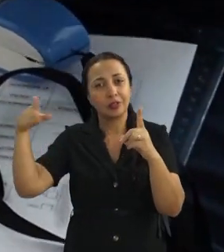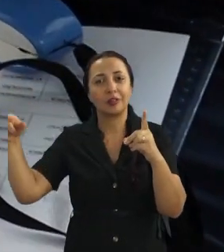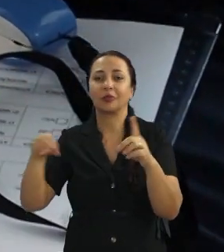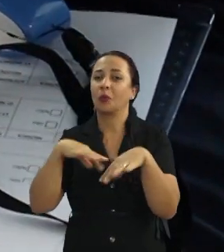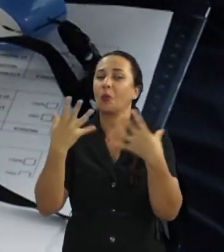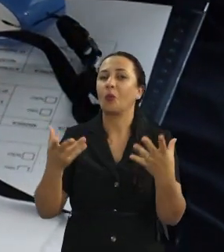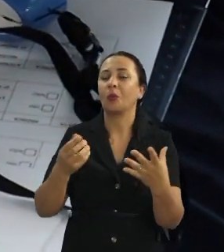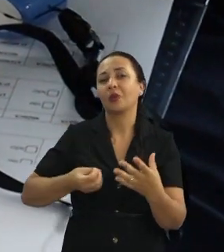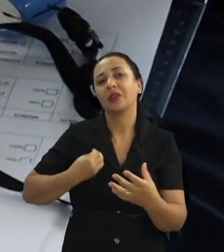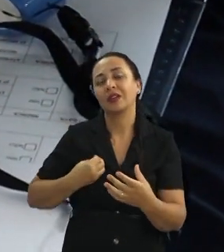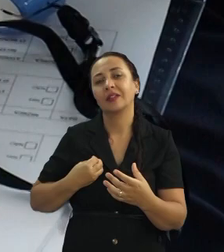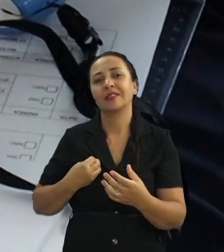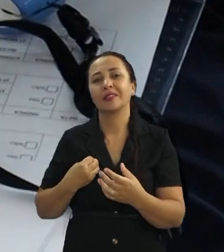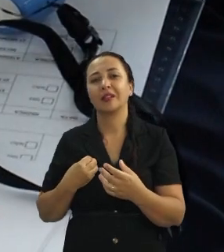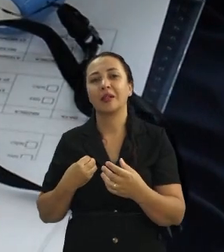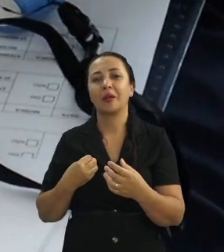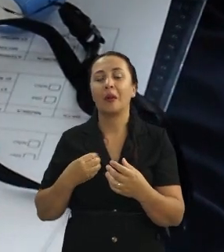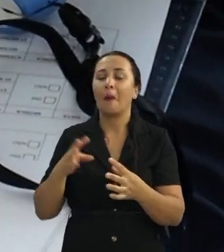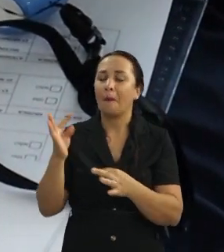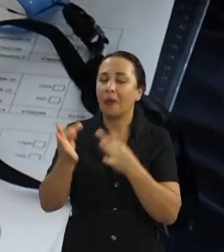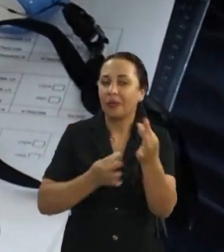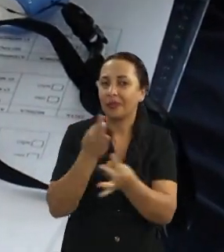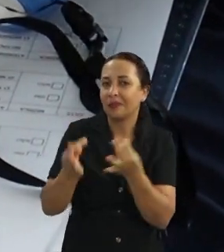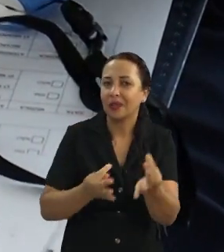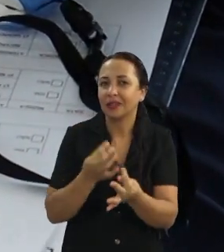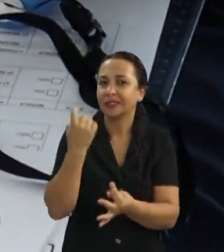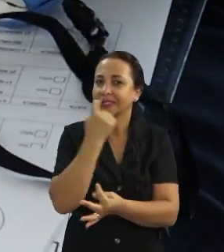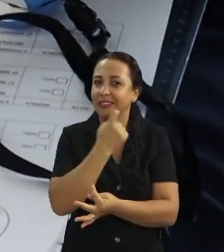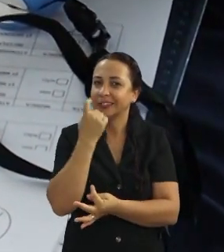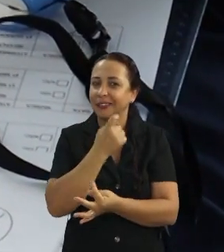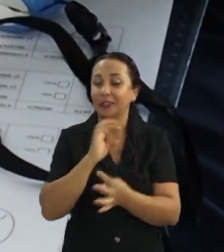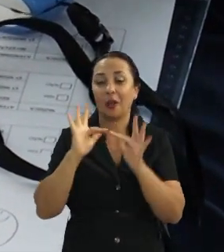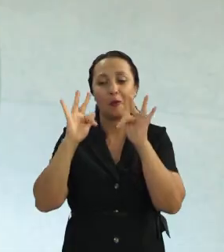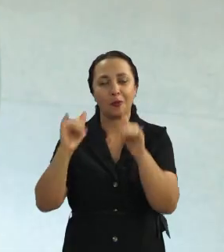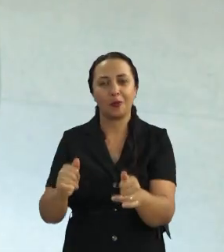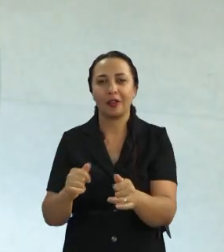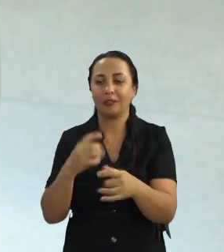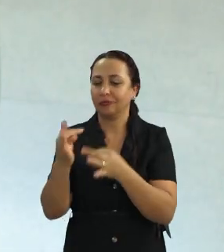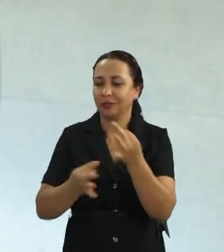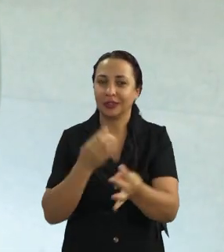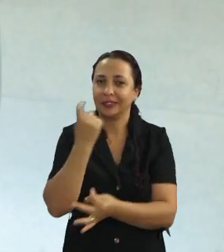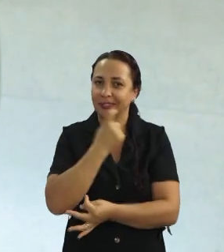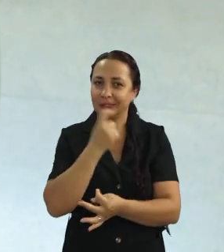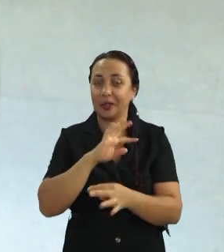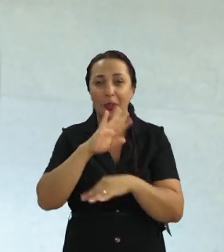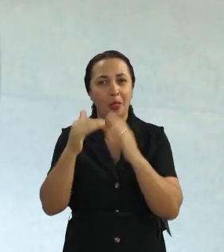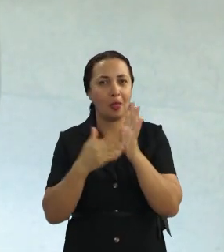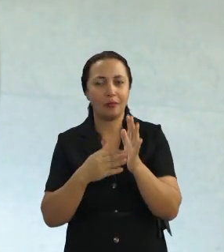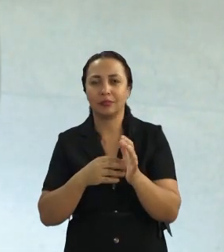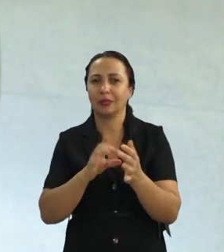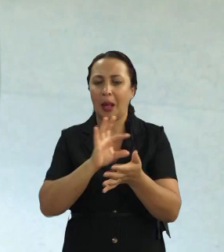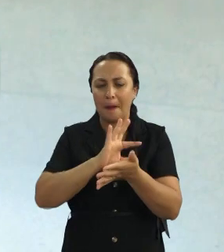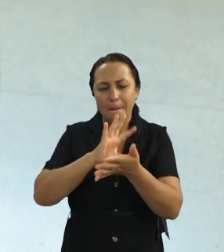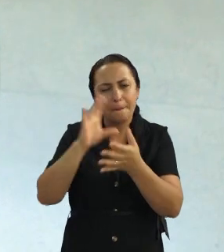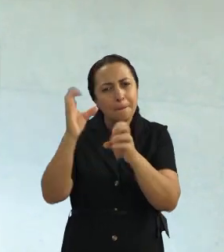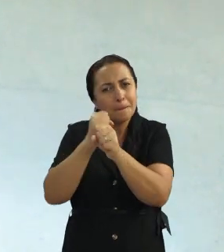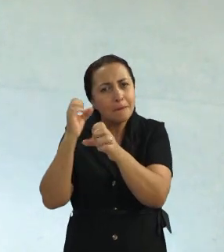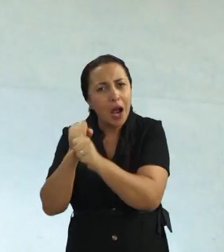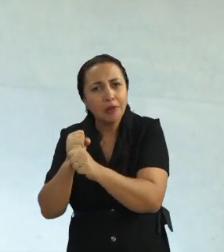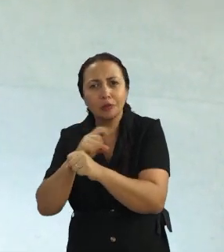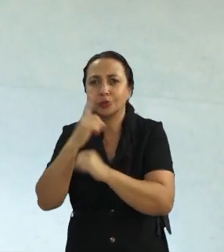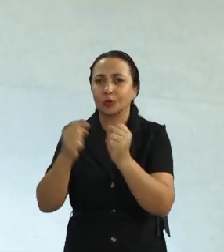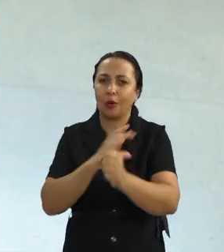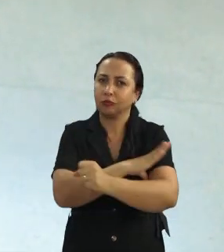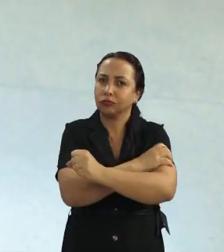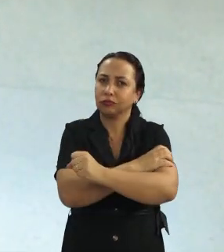dados enquanto ela está passando pelo tipo de procedimento. E ao final do procedimento, quando termina tudo, a gente mede totalmente de